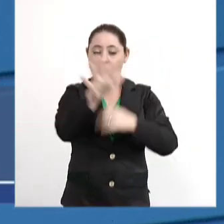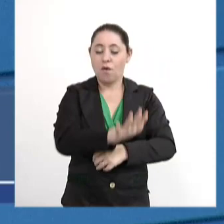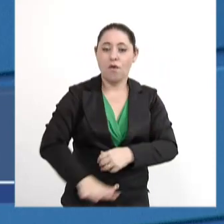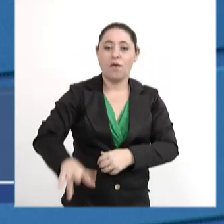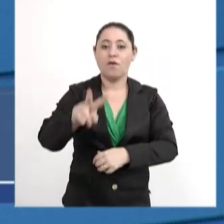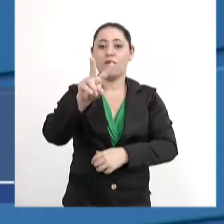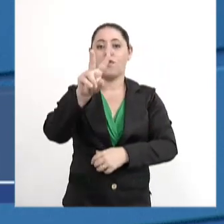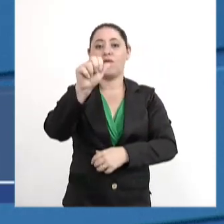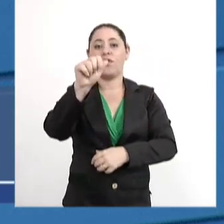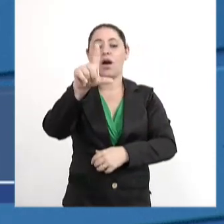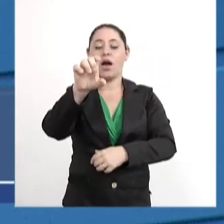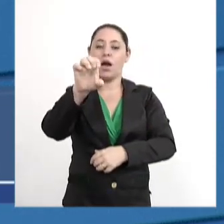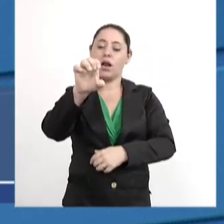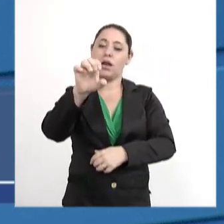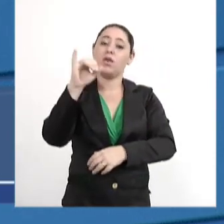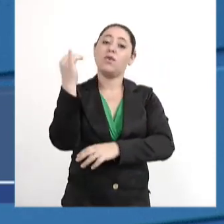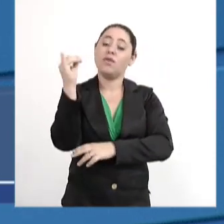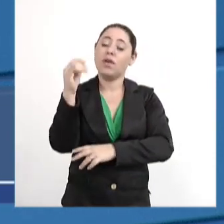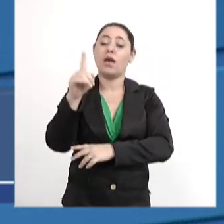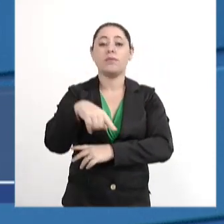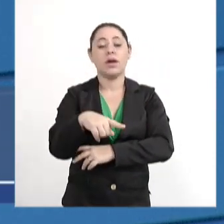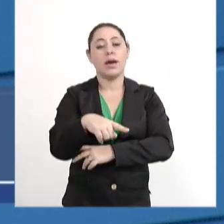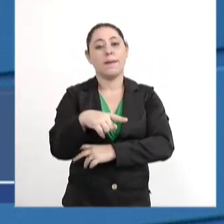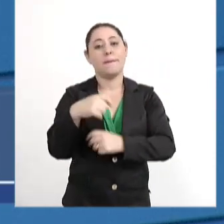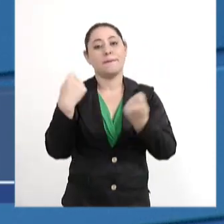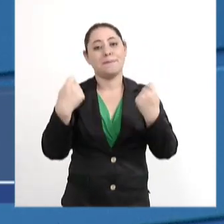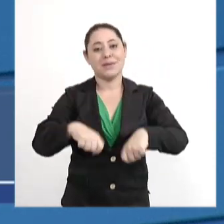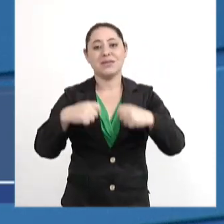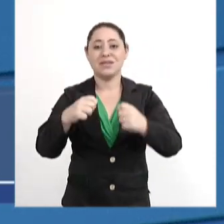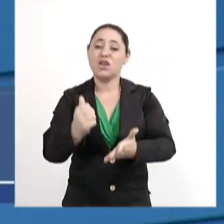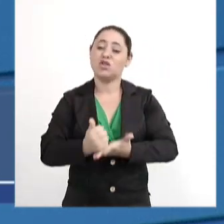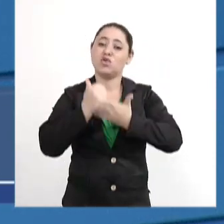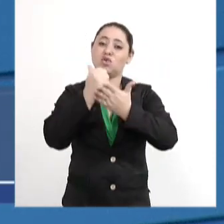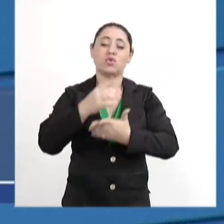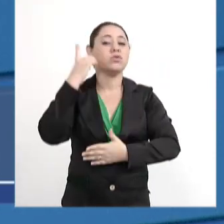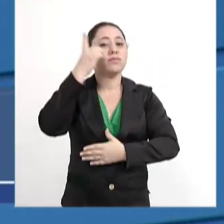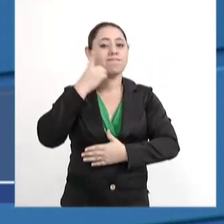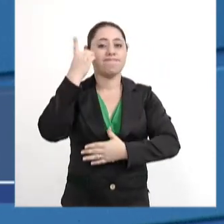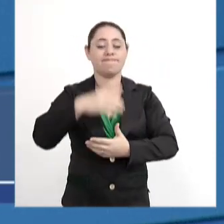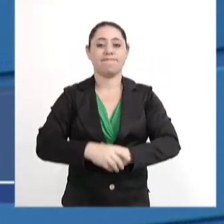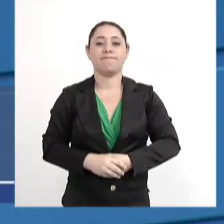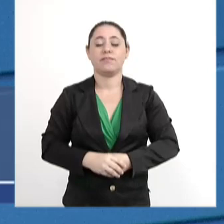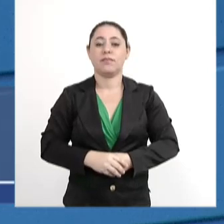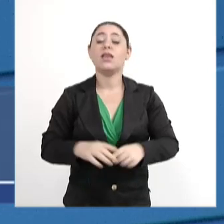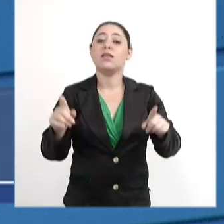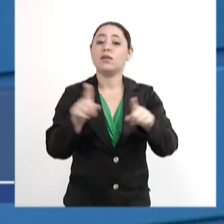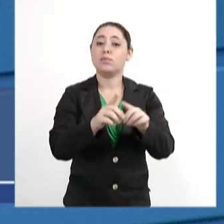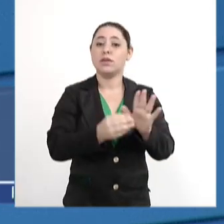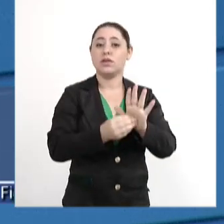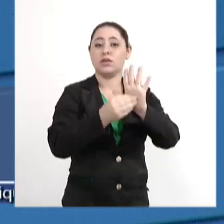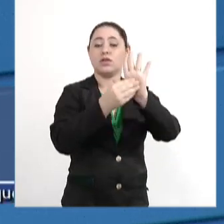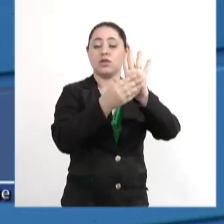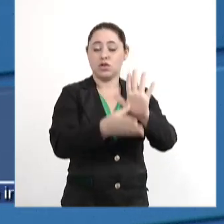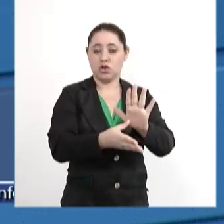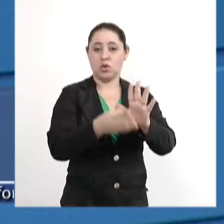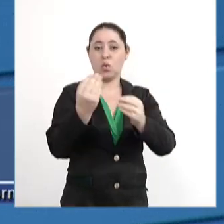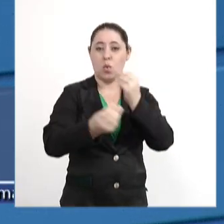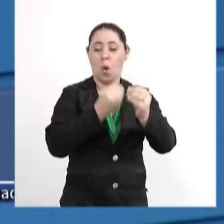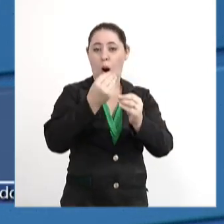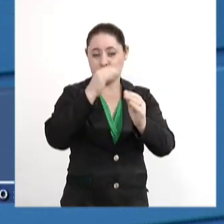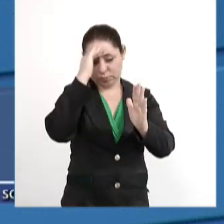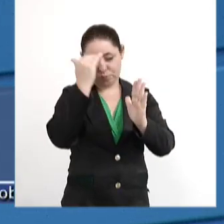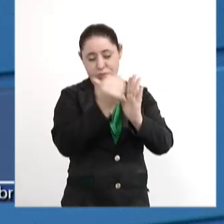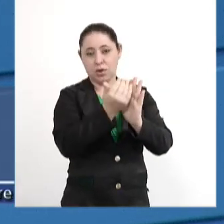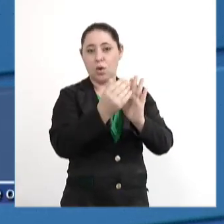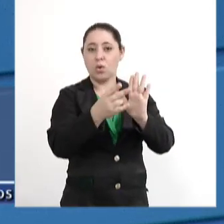do Iviema. Para isso, conto com o apoio dos parlamentares. Indico ainda à mesa, na forma regimental, ouvido o